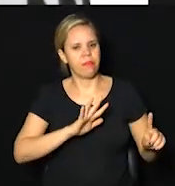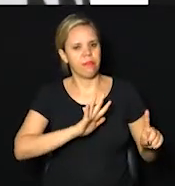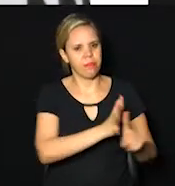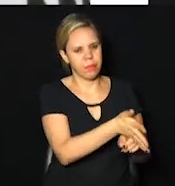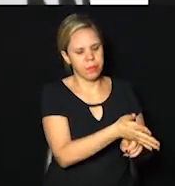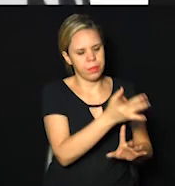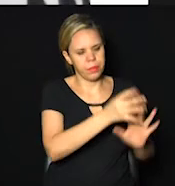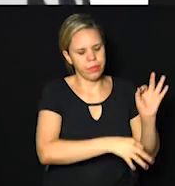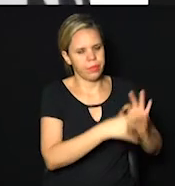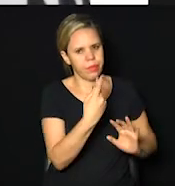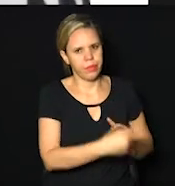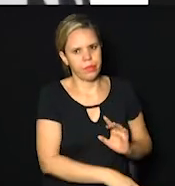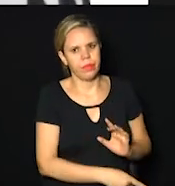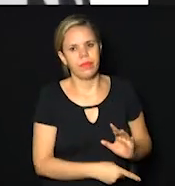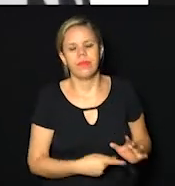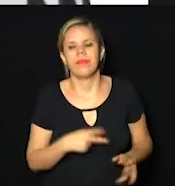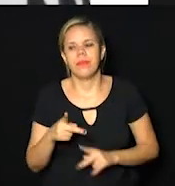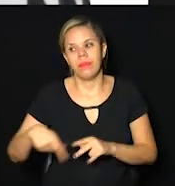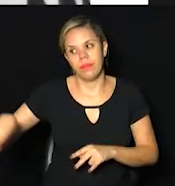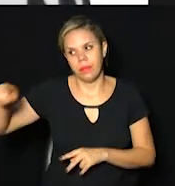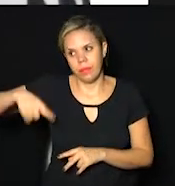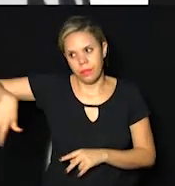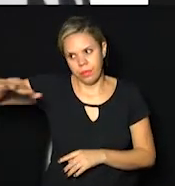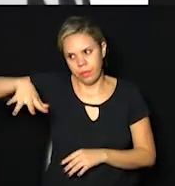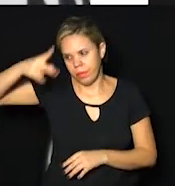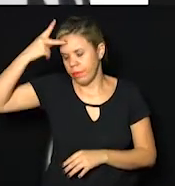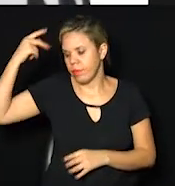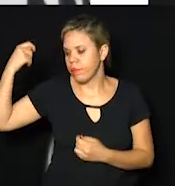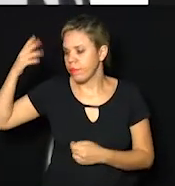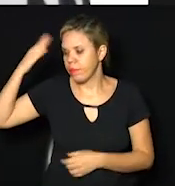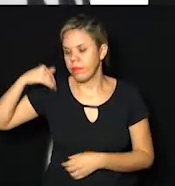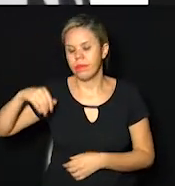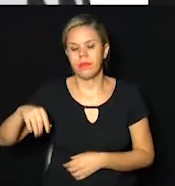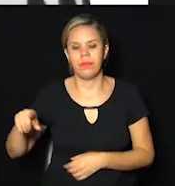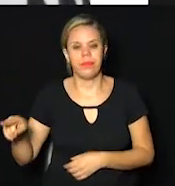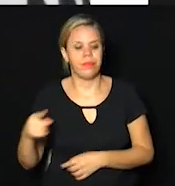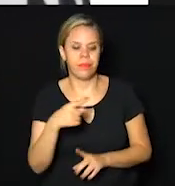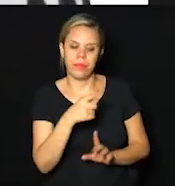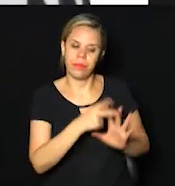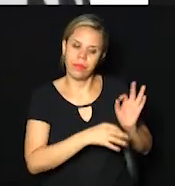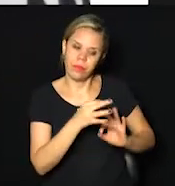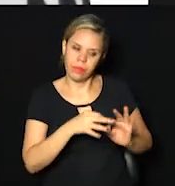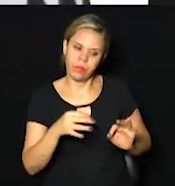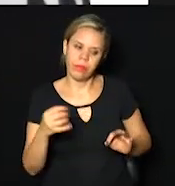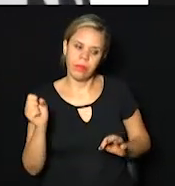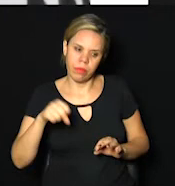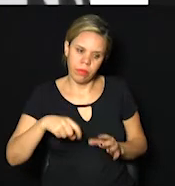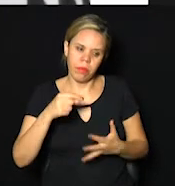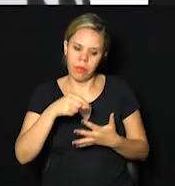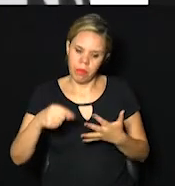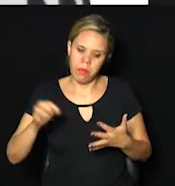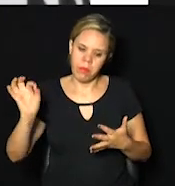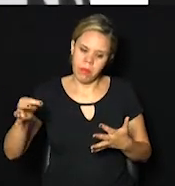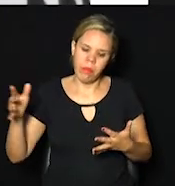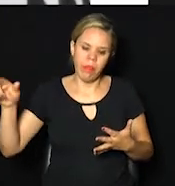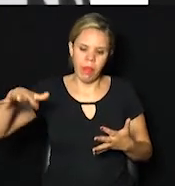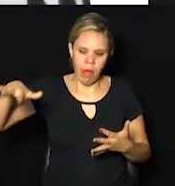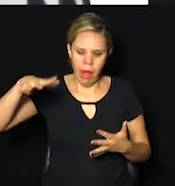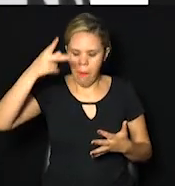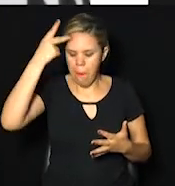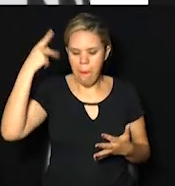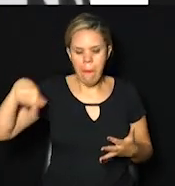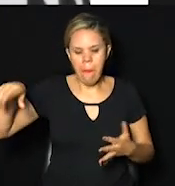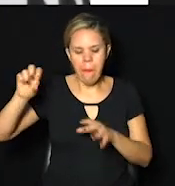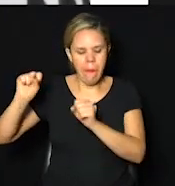for atacado, as pessoas precisam saber, não, este projeto vale a pena por causa disso, disso e disso, porque ele